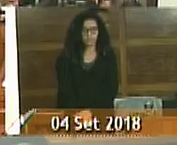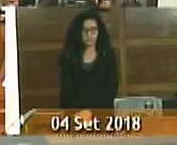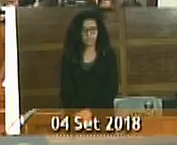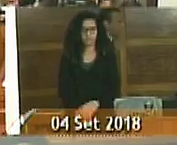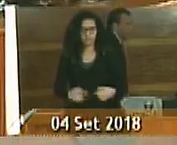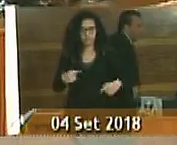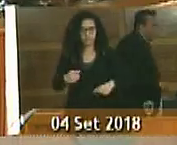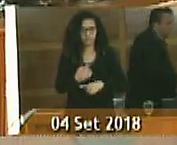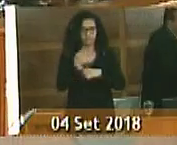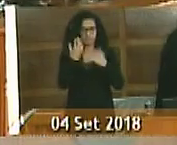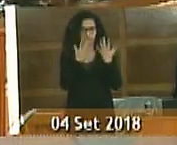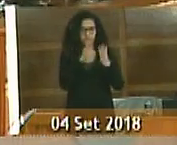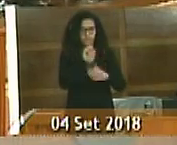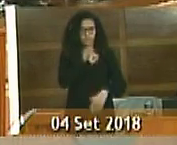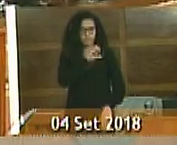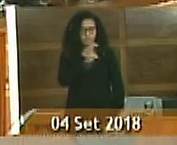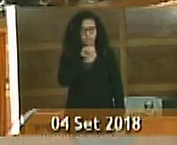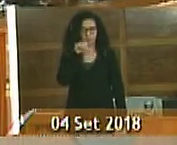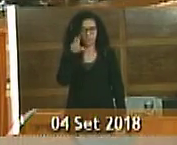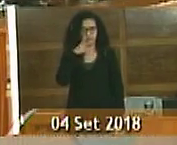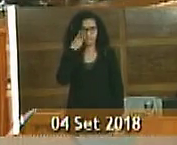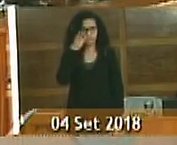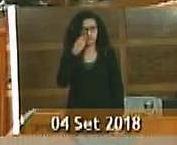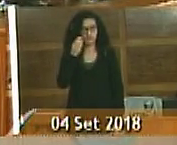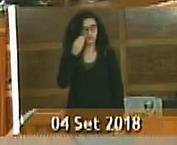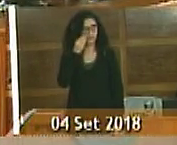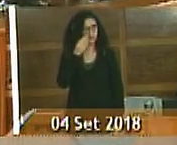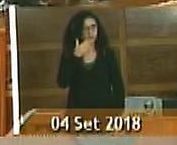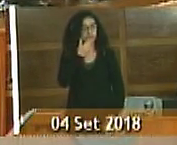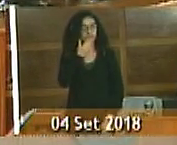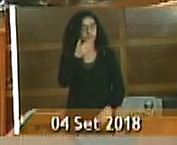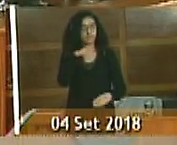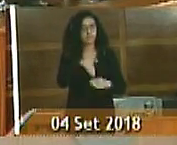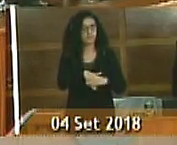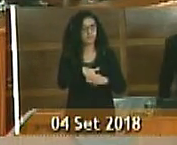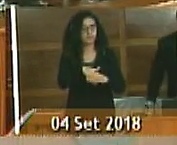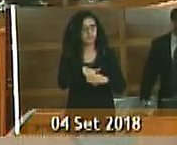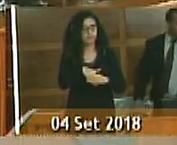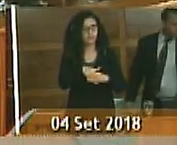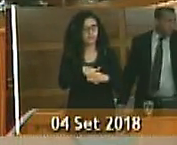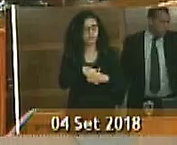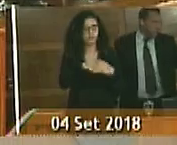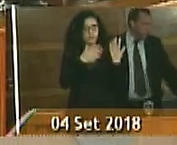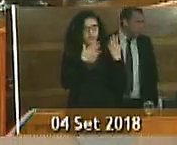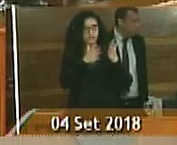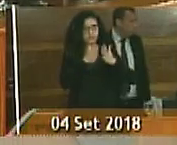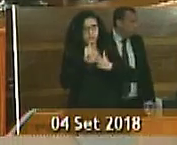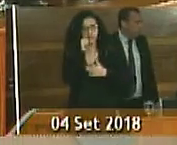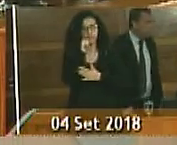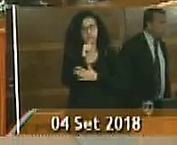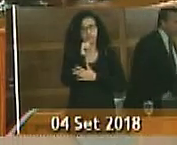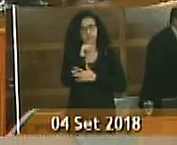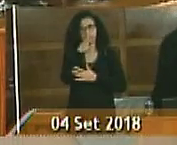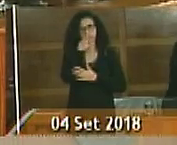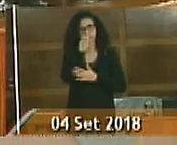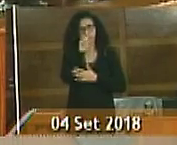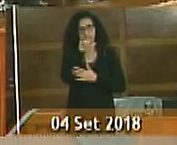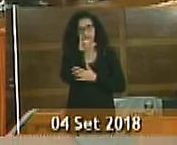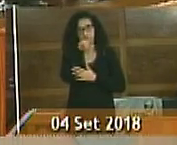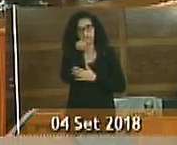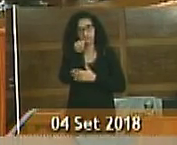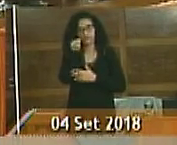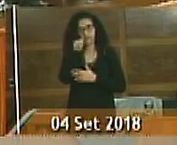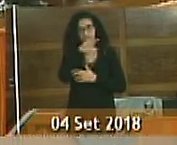Este é a única moção 99, autor e vereador candidato social, solicitando a mesa diretora que seja votada a moção de aplausos para a senhora Elis